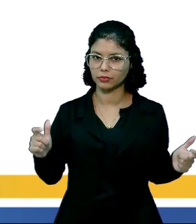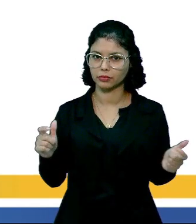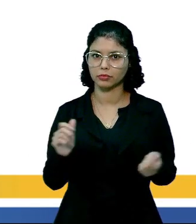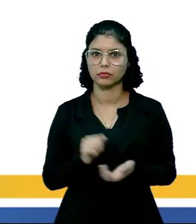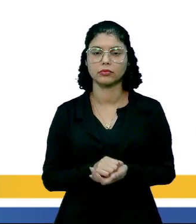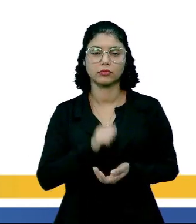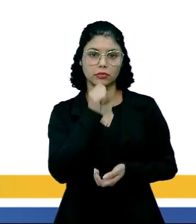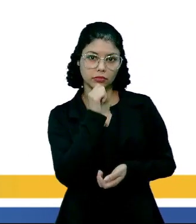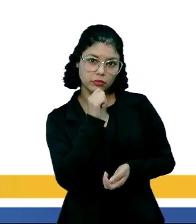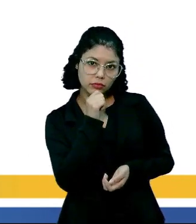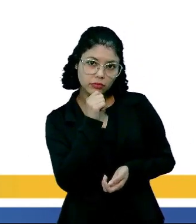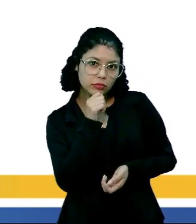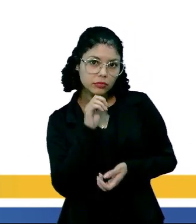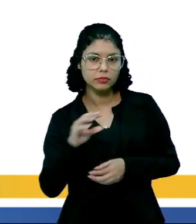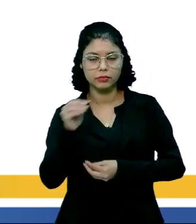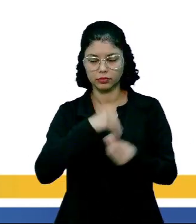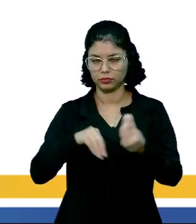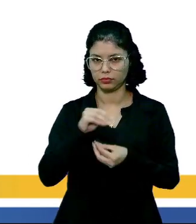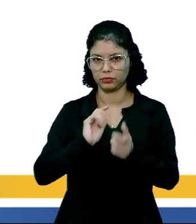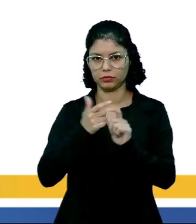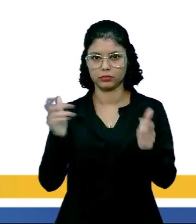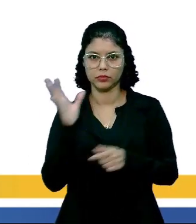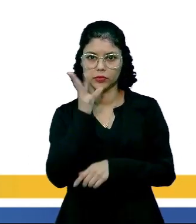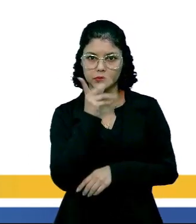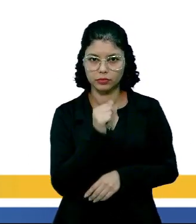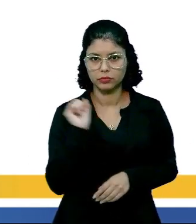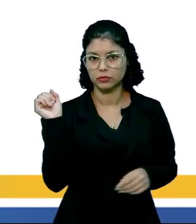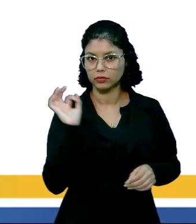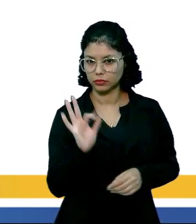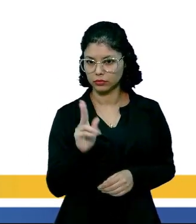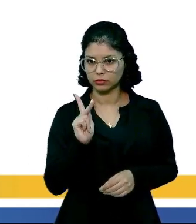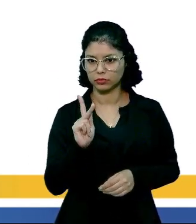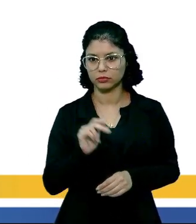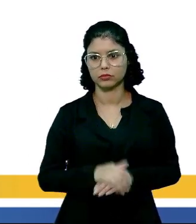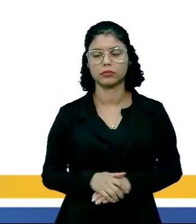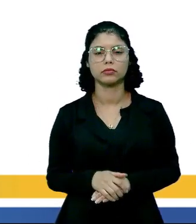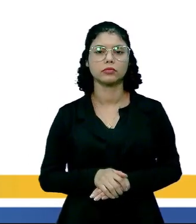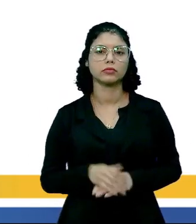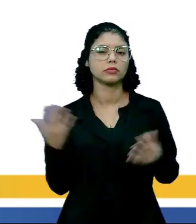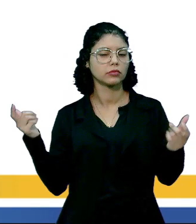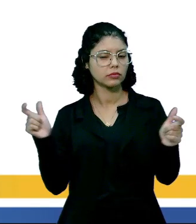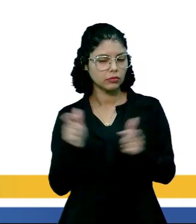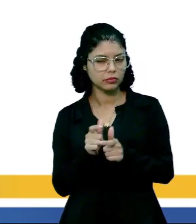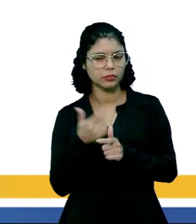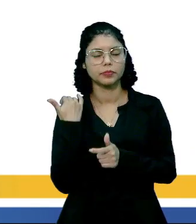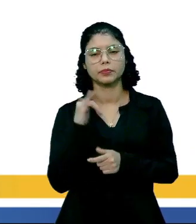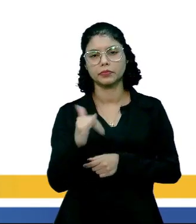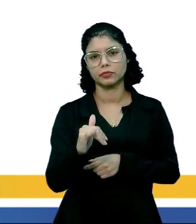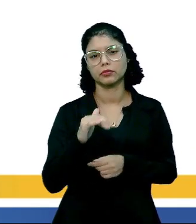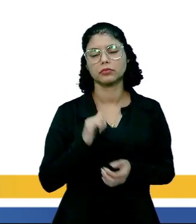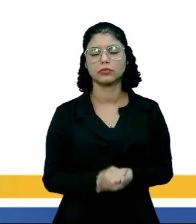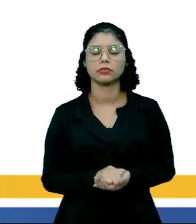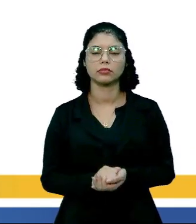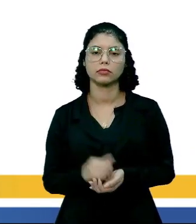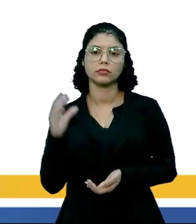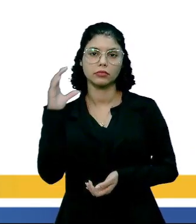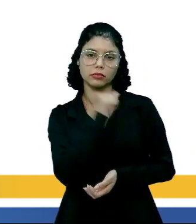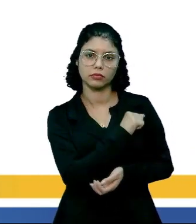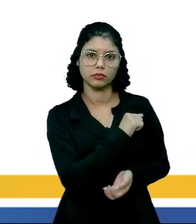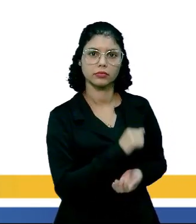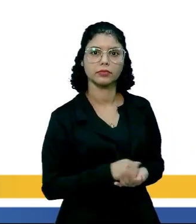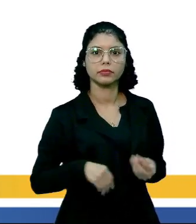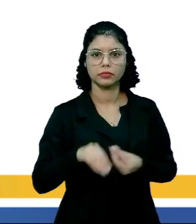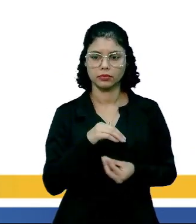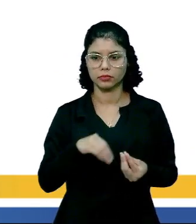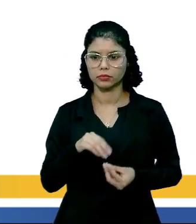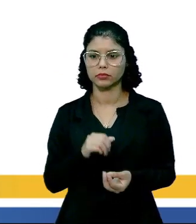logo a reação vai ser mais lento perfeito então quanto menor a energia de ativação mais rápida é